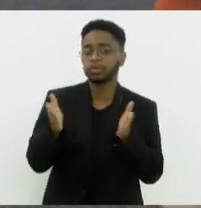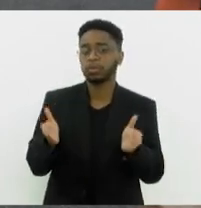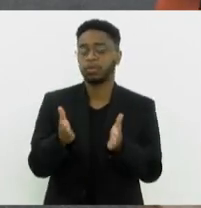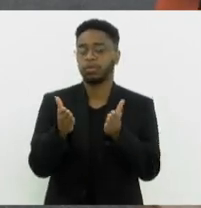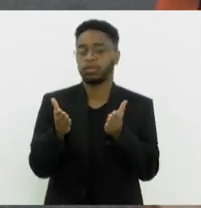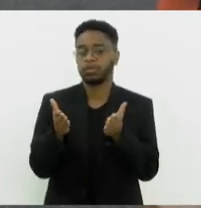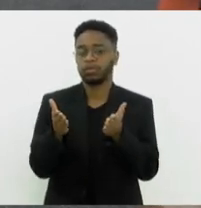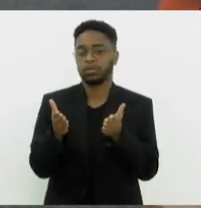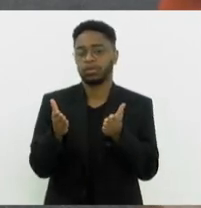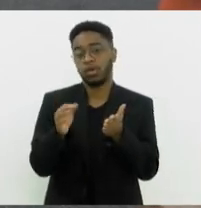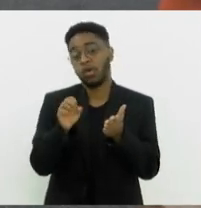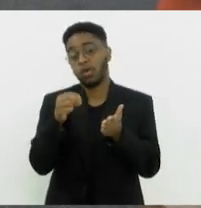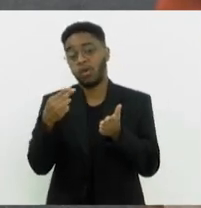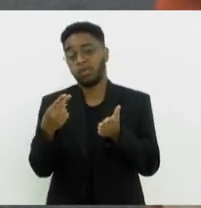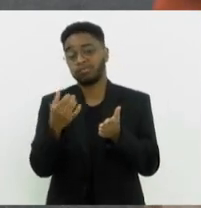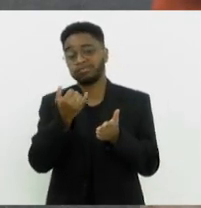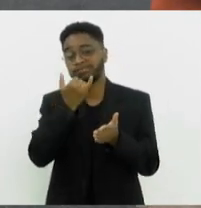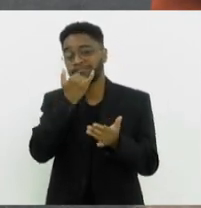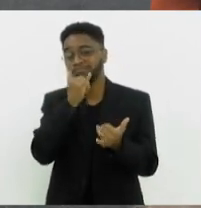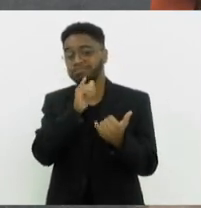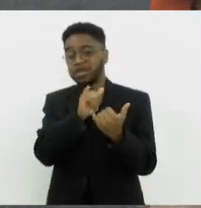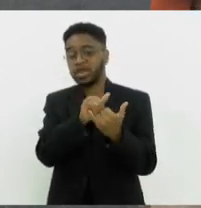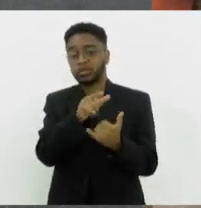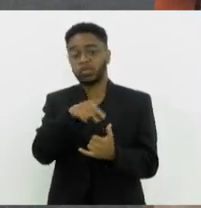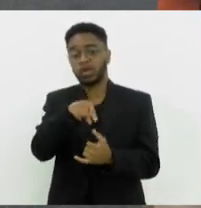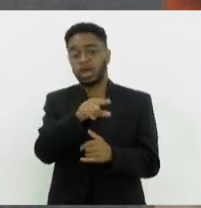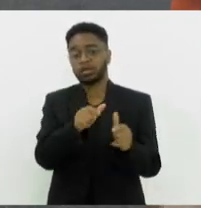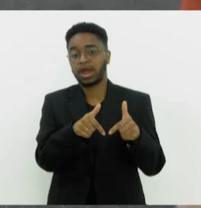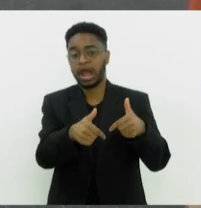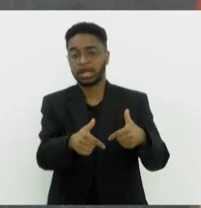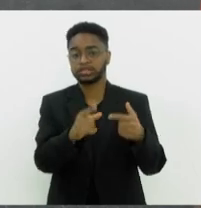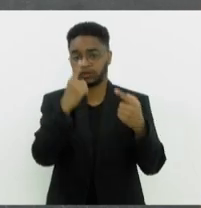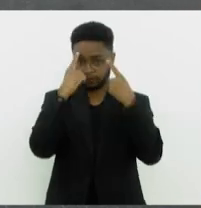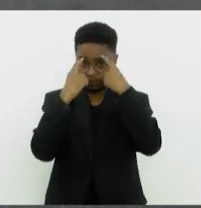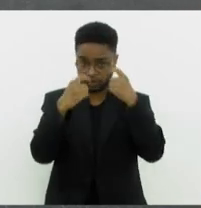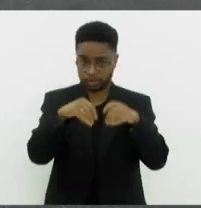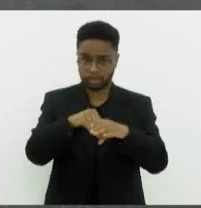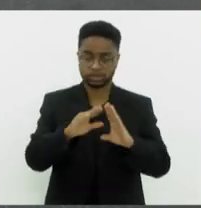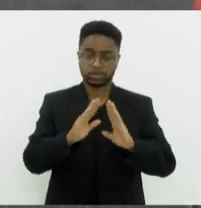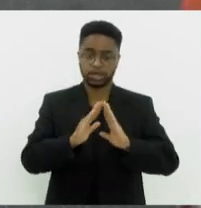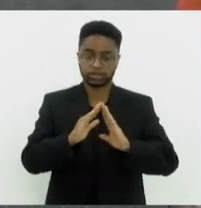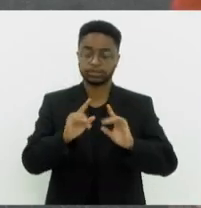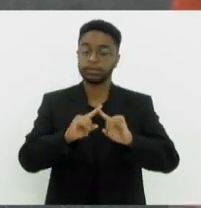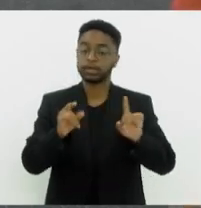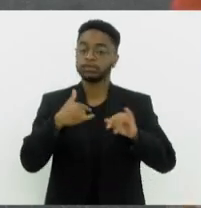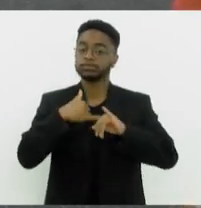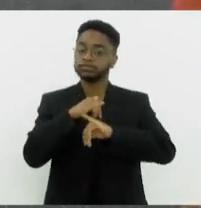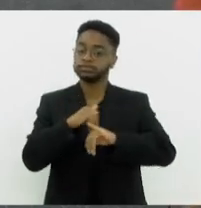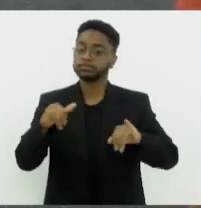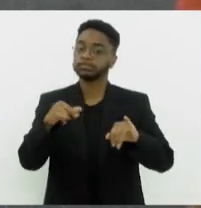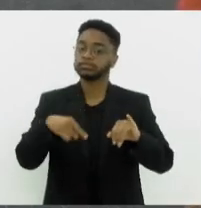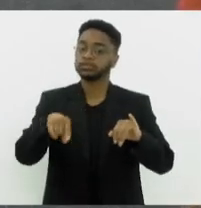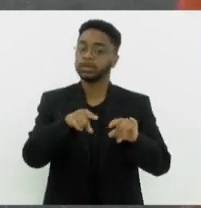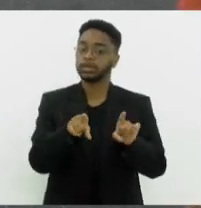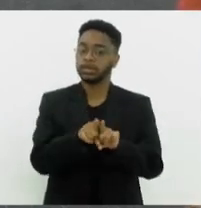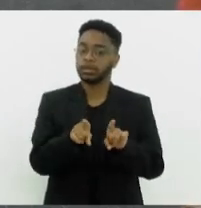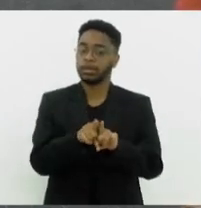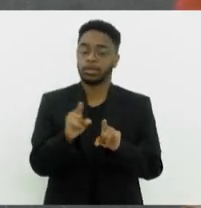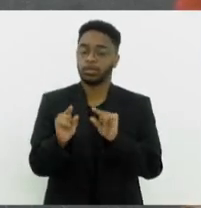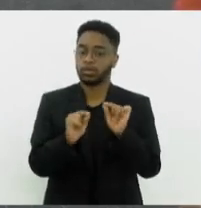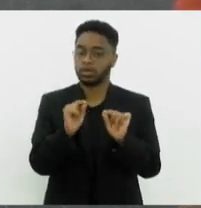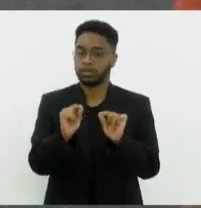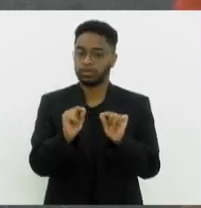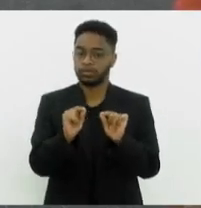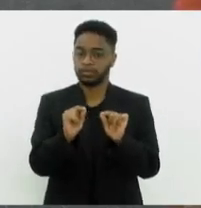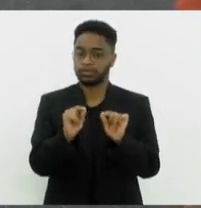menos perdoando, esse tipo de violência doméstica. Eu só digo também, deputadas Marta Rocha e Renata